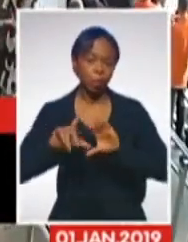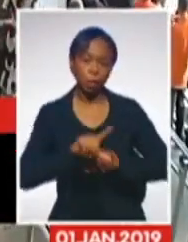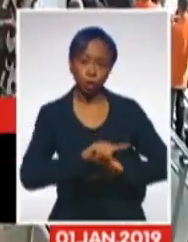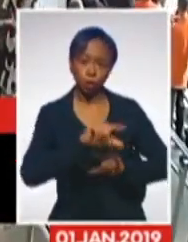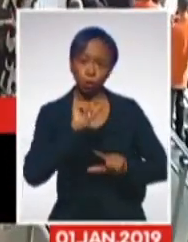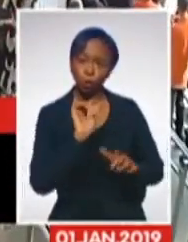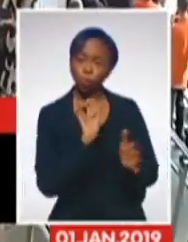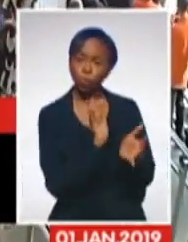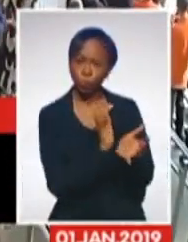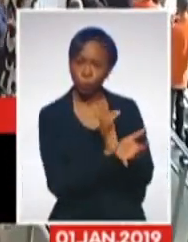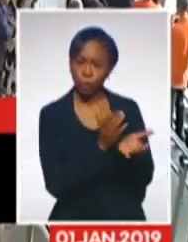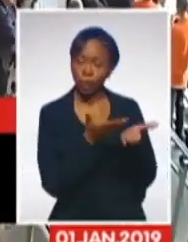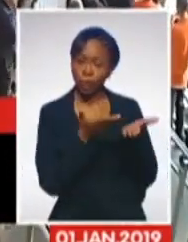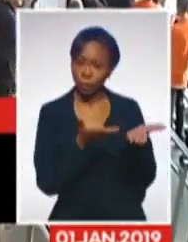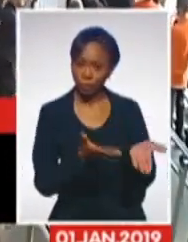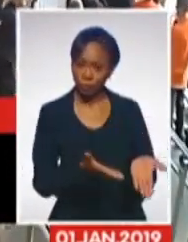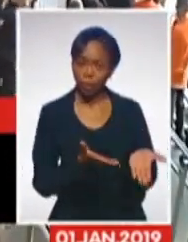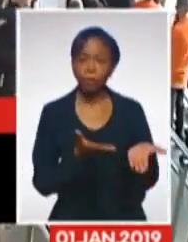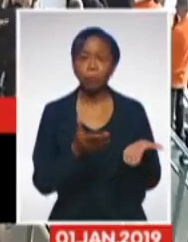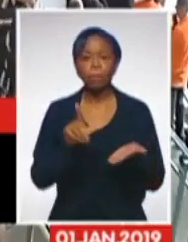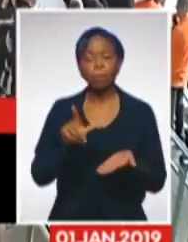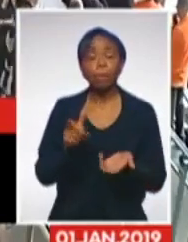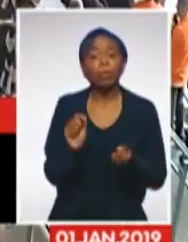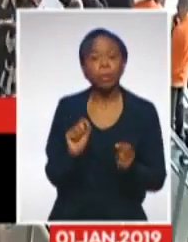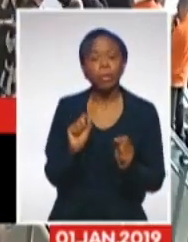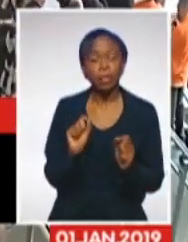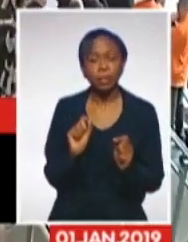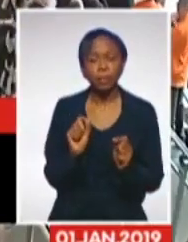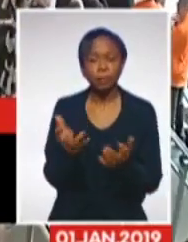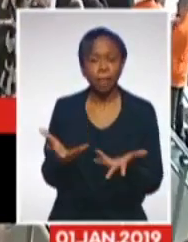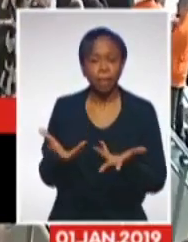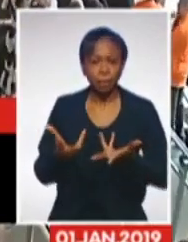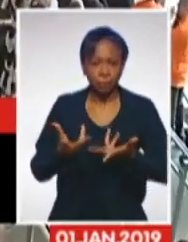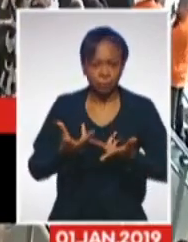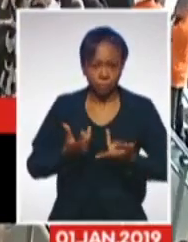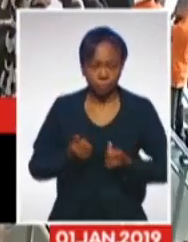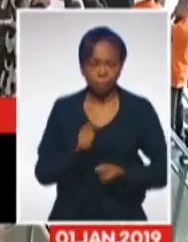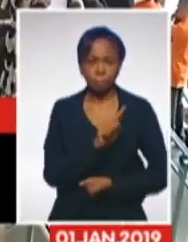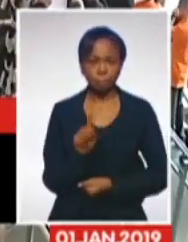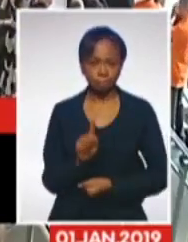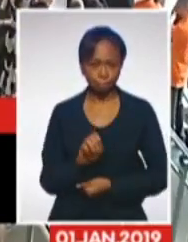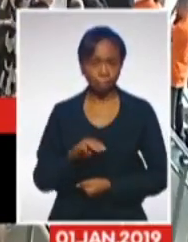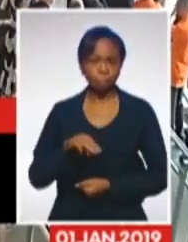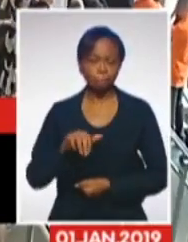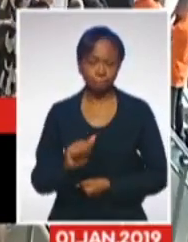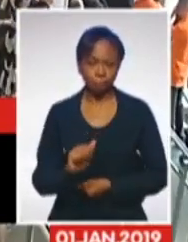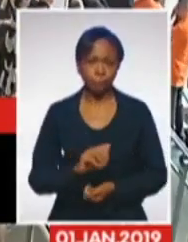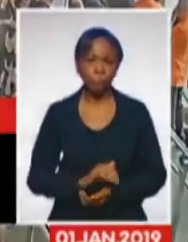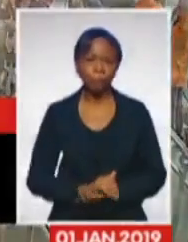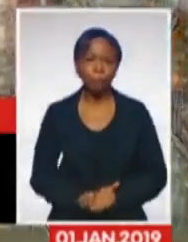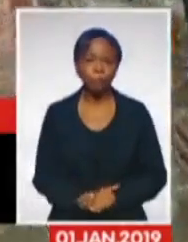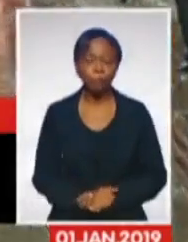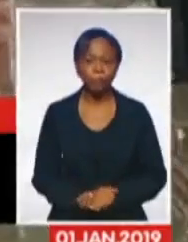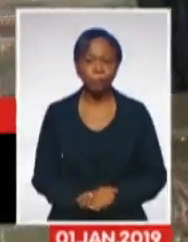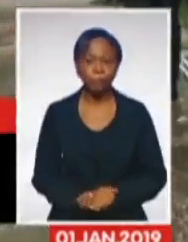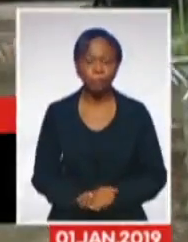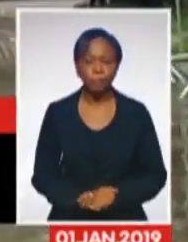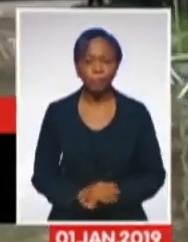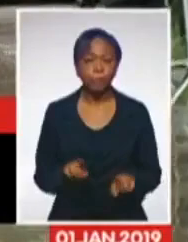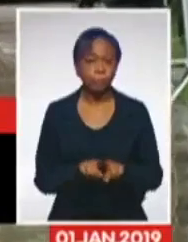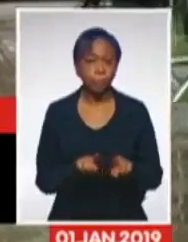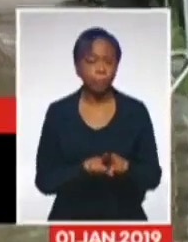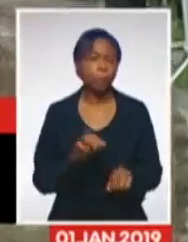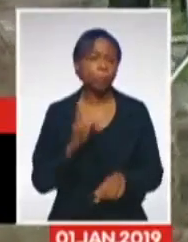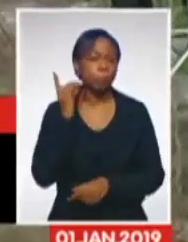governador eleito Romeu Zema. É uma tradição, né? É o que se faz sempre, né, nessa sessão. Presente também nessa comitiva de deputados, o deputado